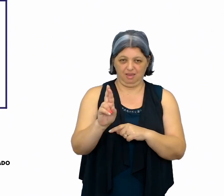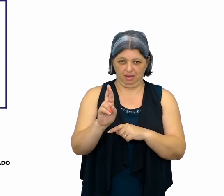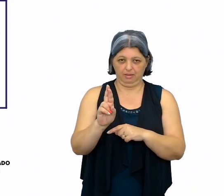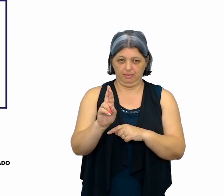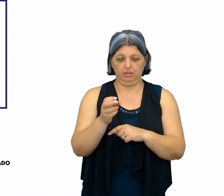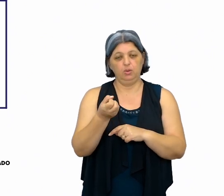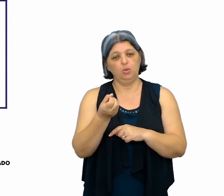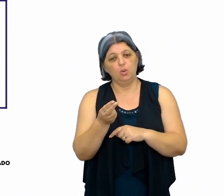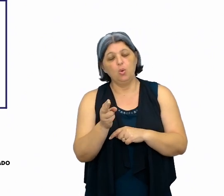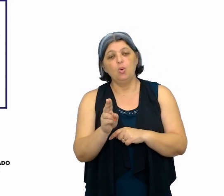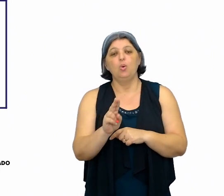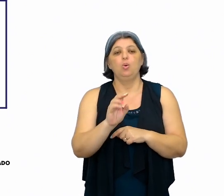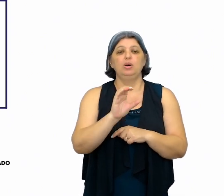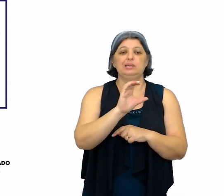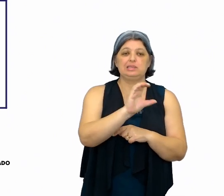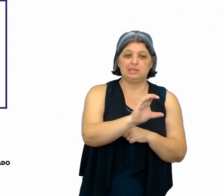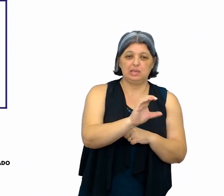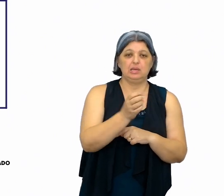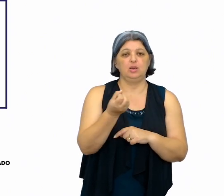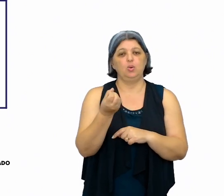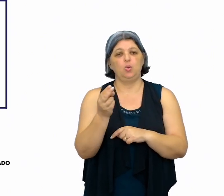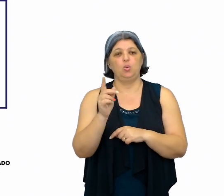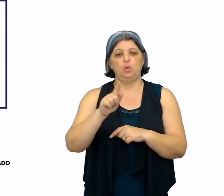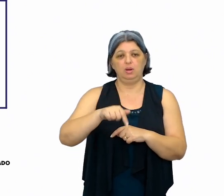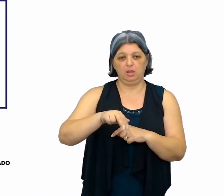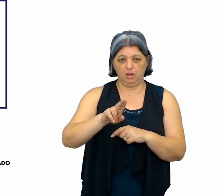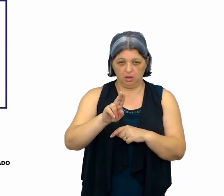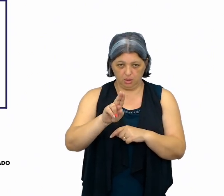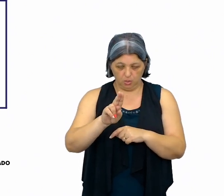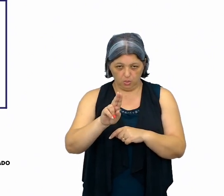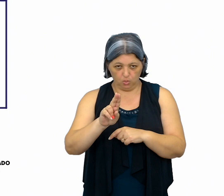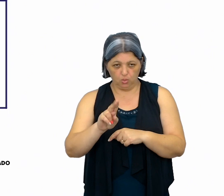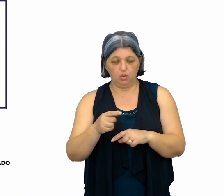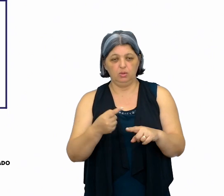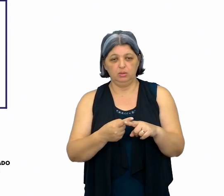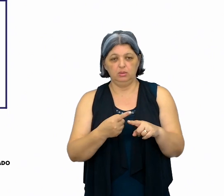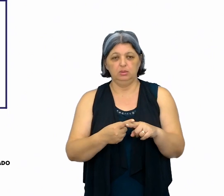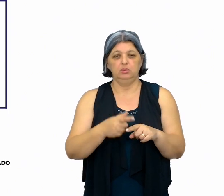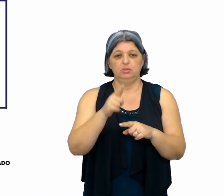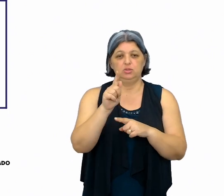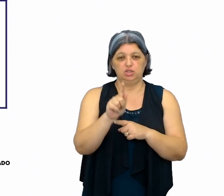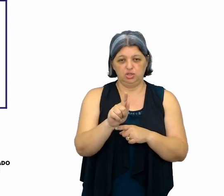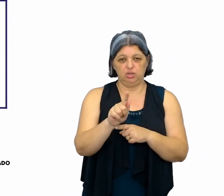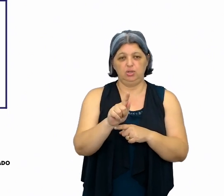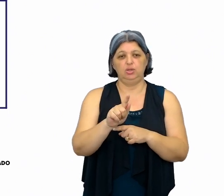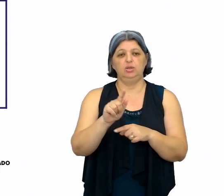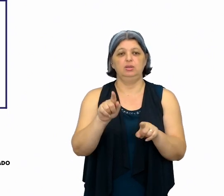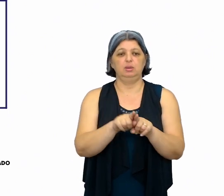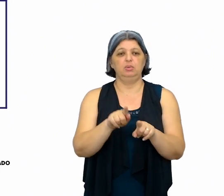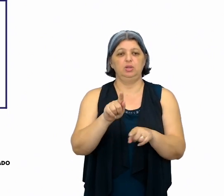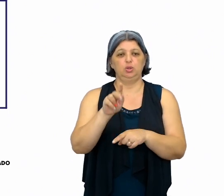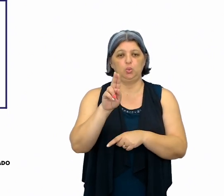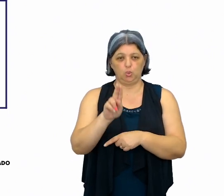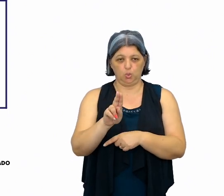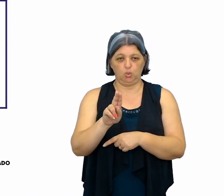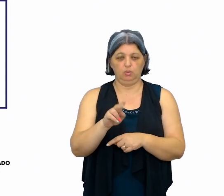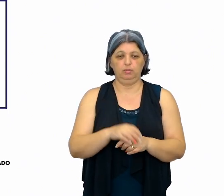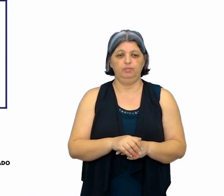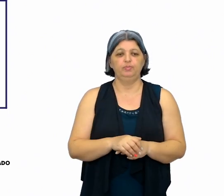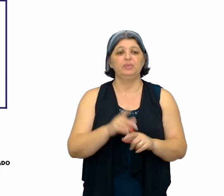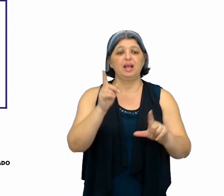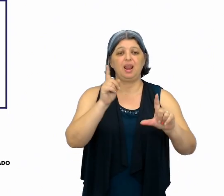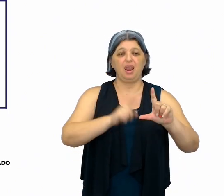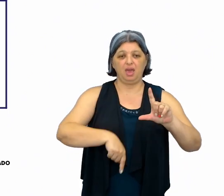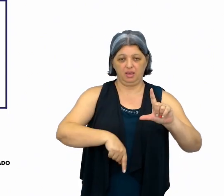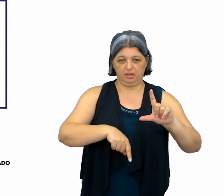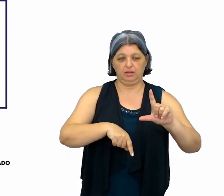do C e do QU, do uso do G e do GU, e também